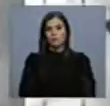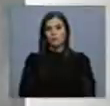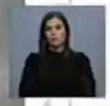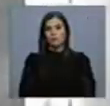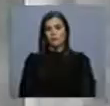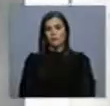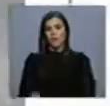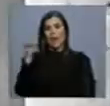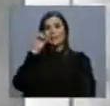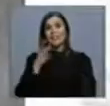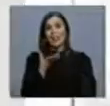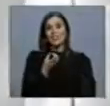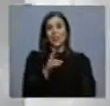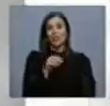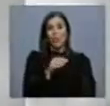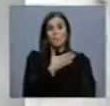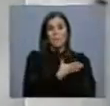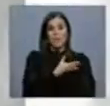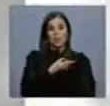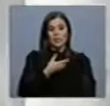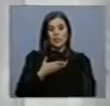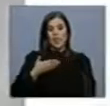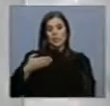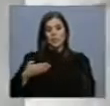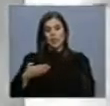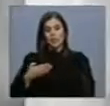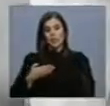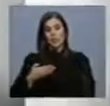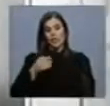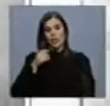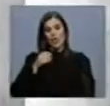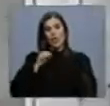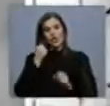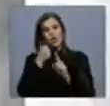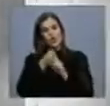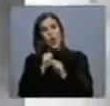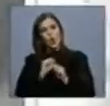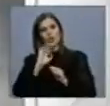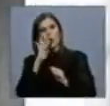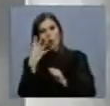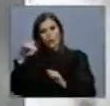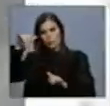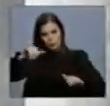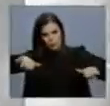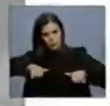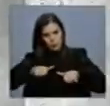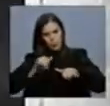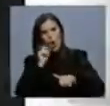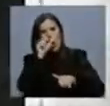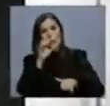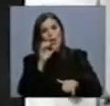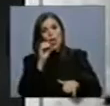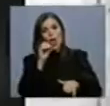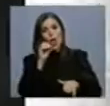No dia 19 de novembro de 1917, lutando contra 4 aviões inimigos, o avião de Óscar Monteiro Torres é